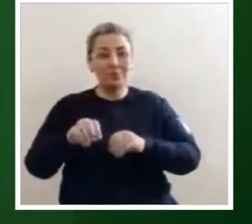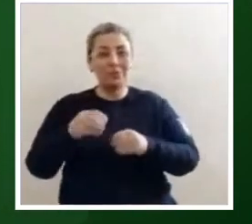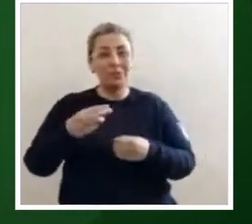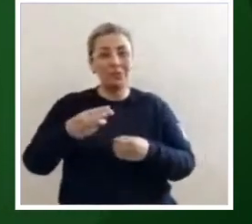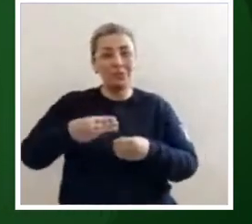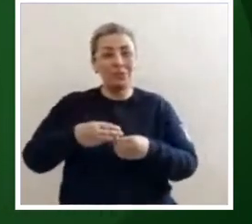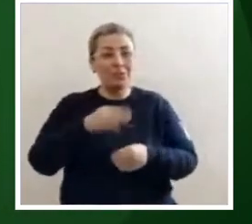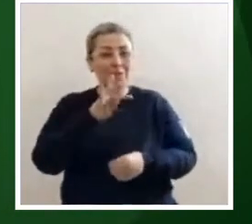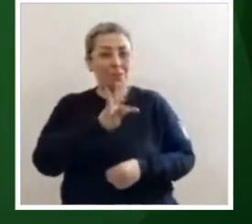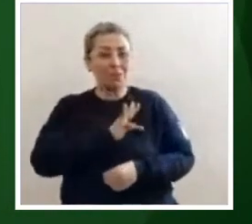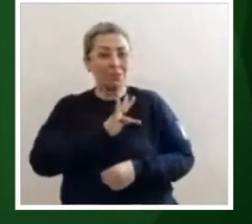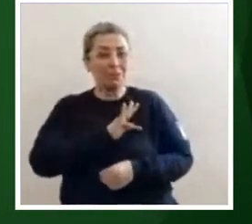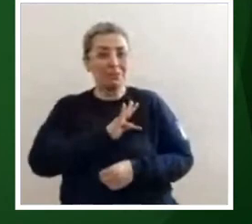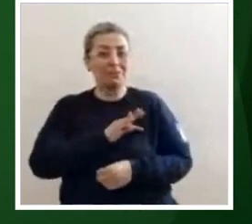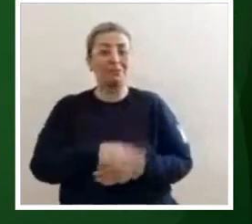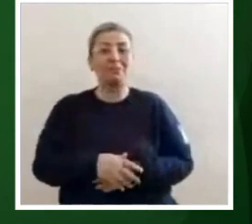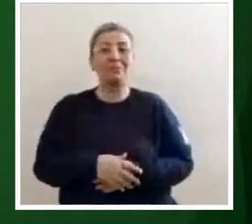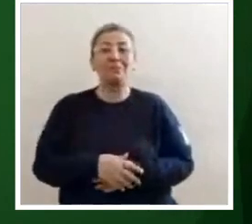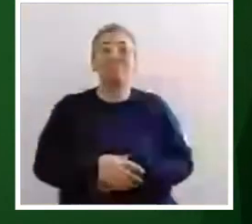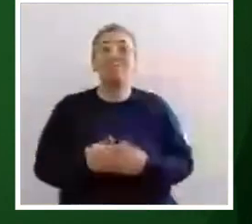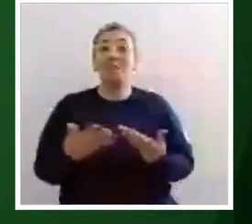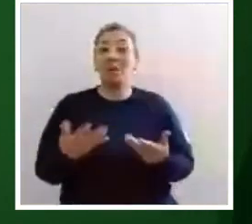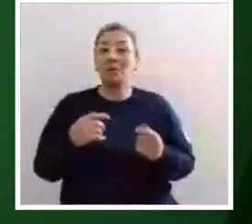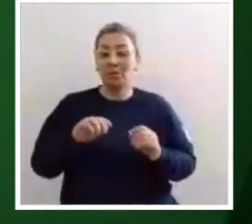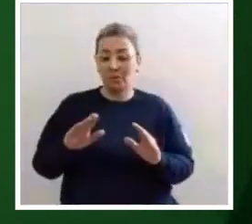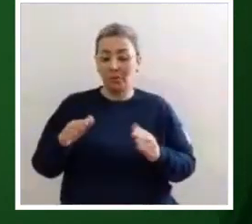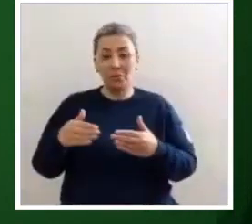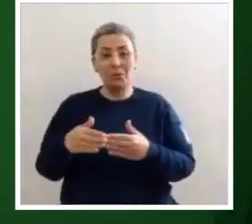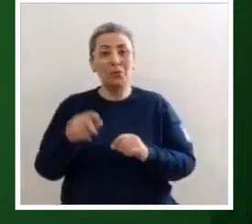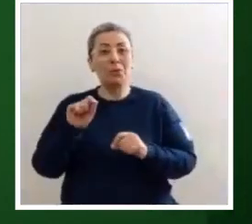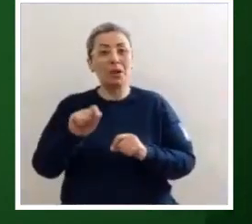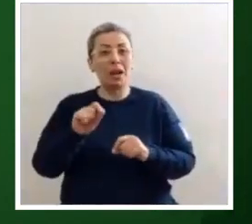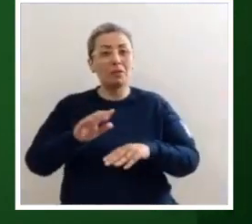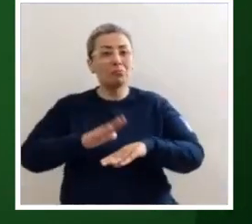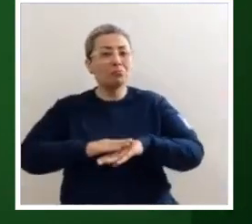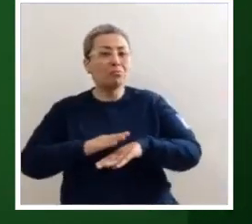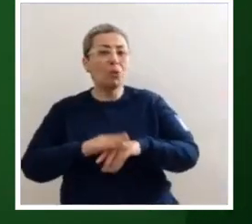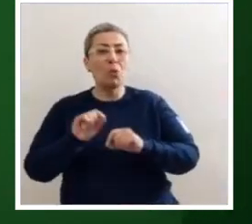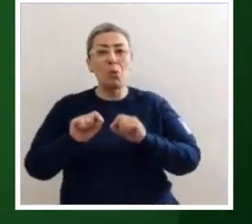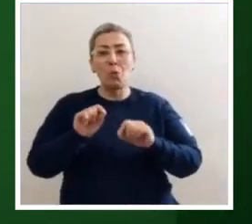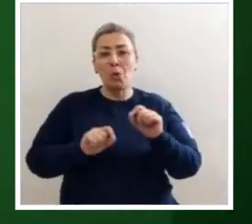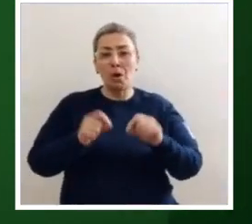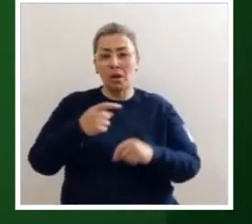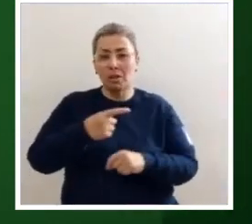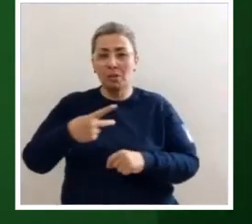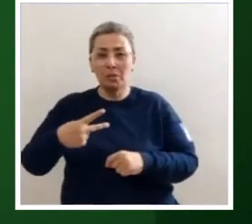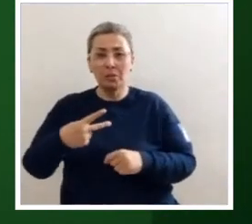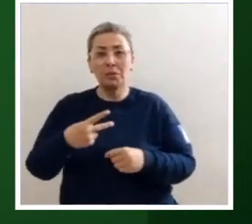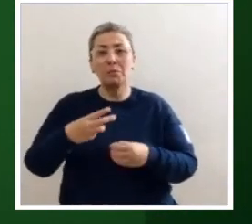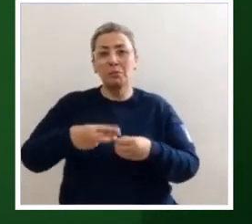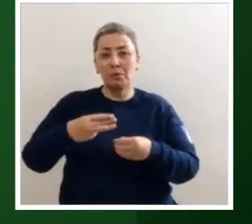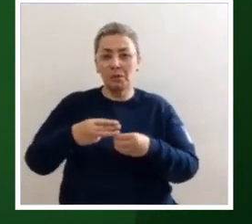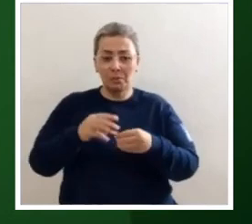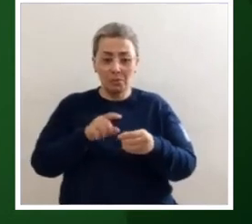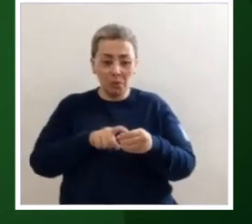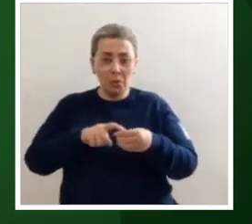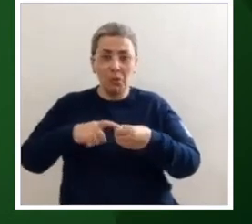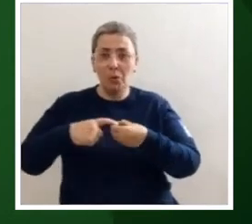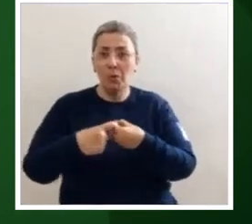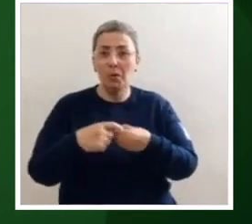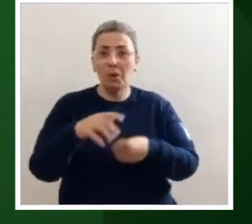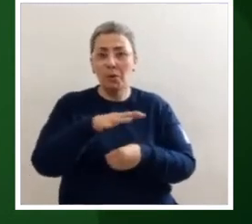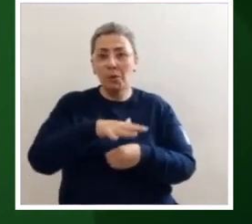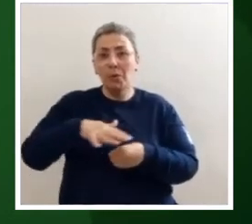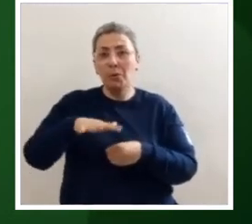Municípios do Alto Tietê esse fórum é uma realização dos 12 municípios que compõem essa importante região